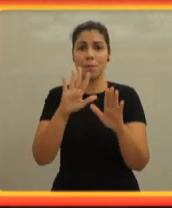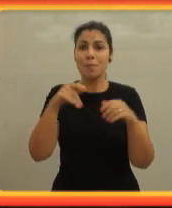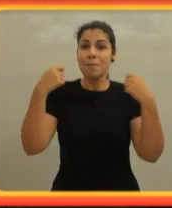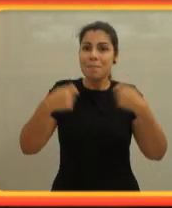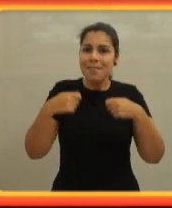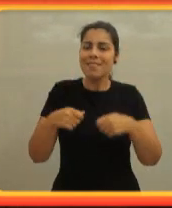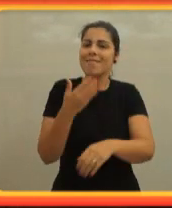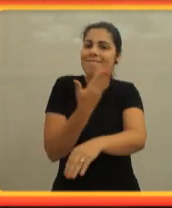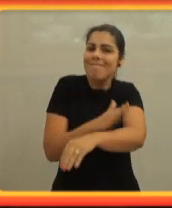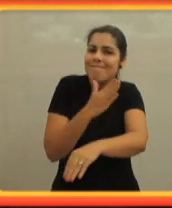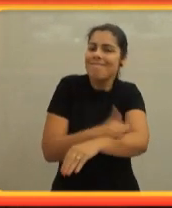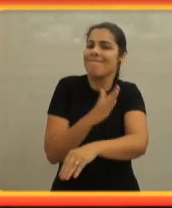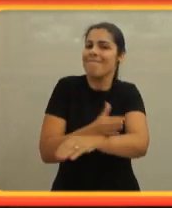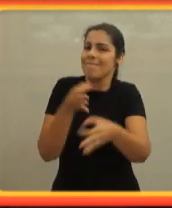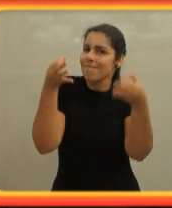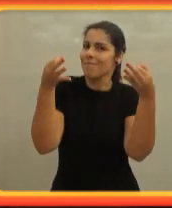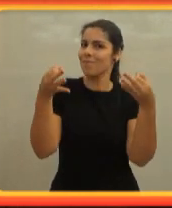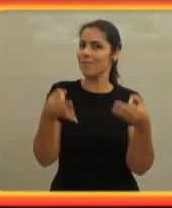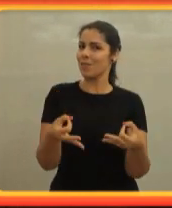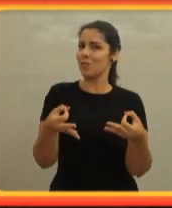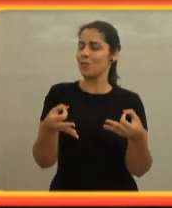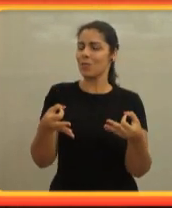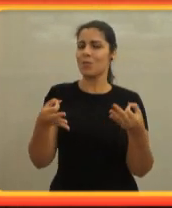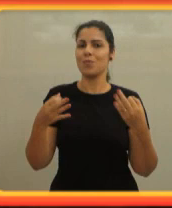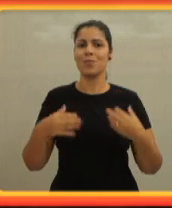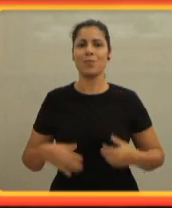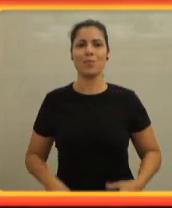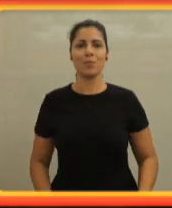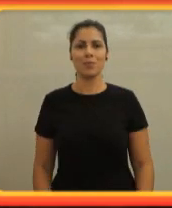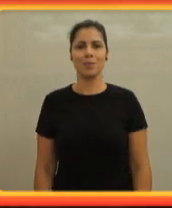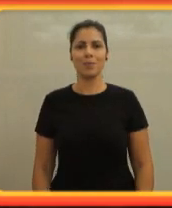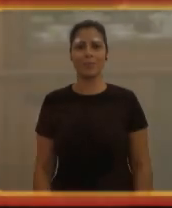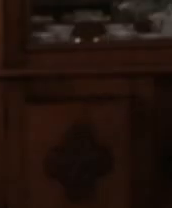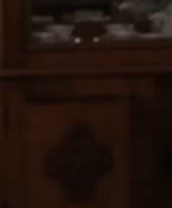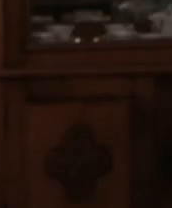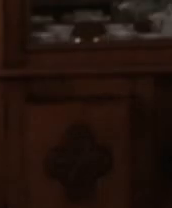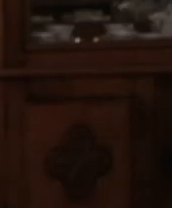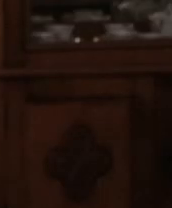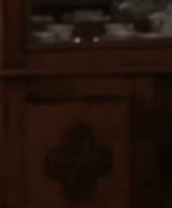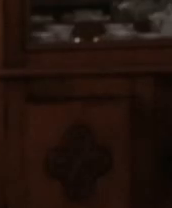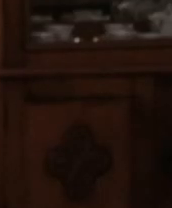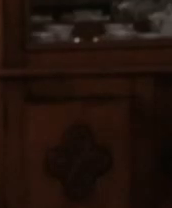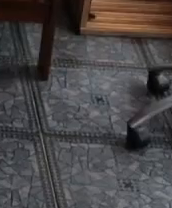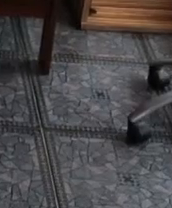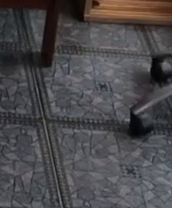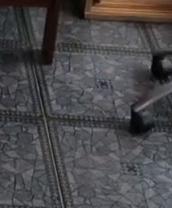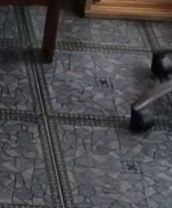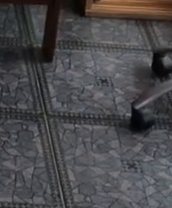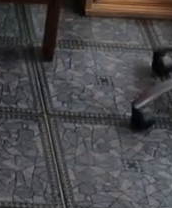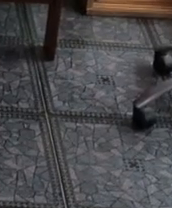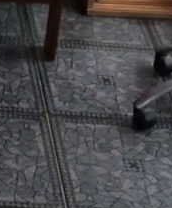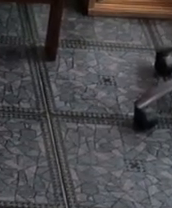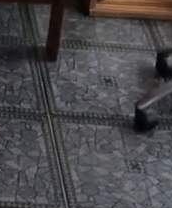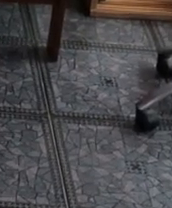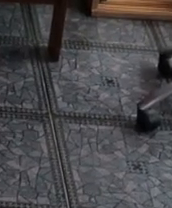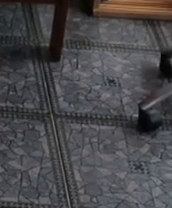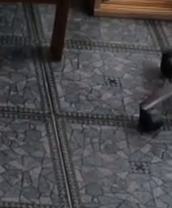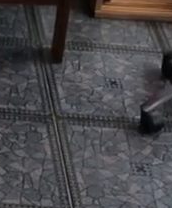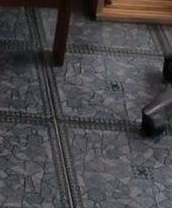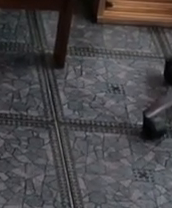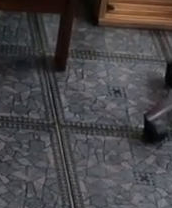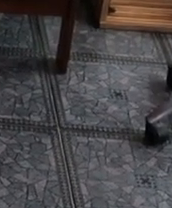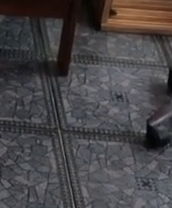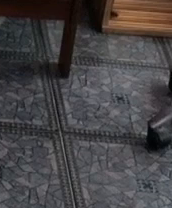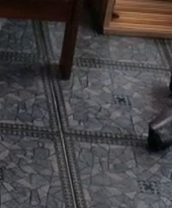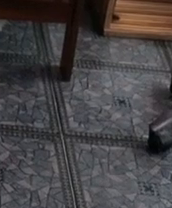Listos para ingressar nela nessa fecha, porque necessitam ser educados como corresponde. Alberto sentado em um